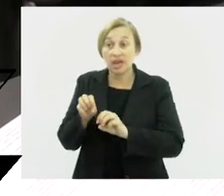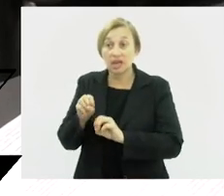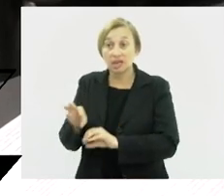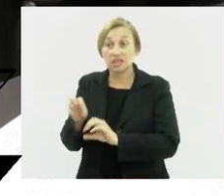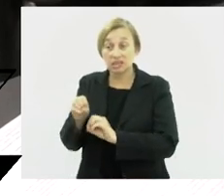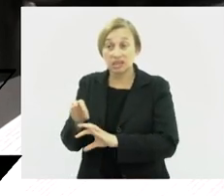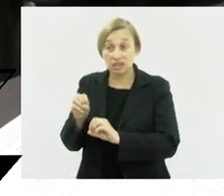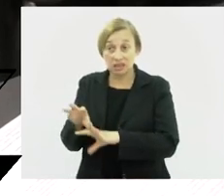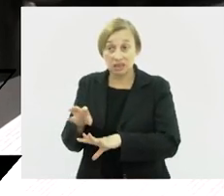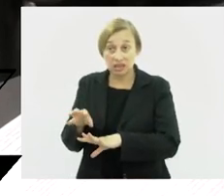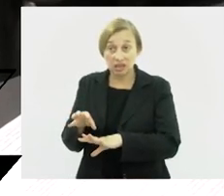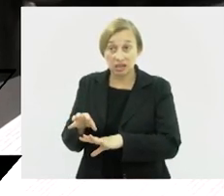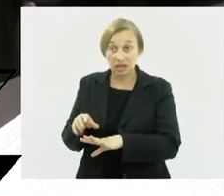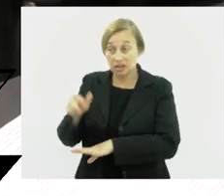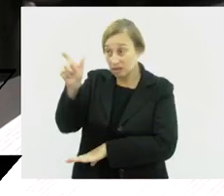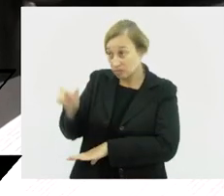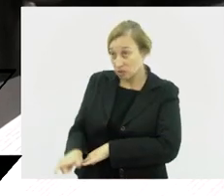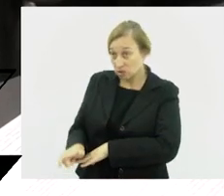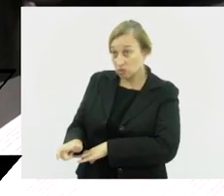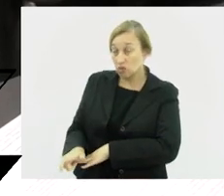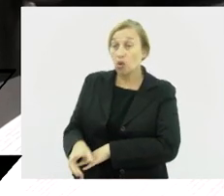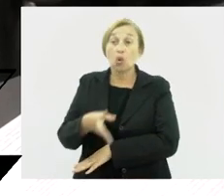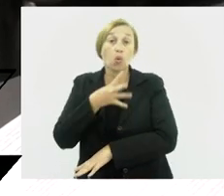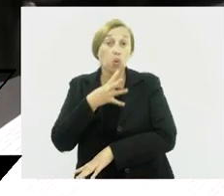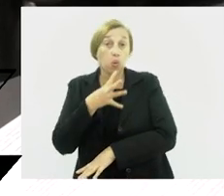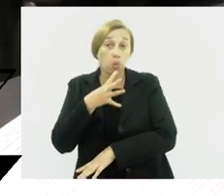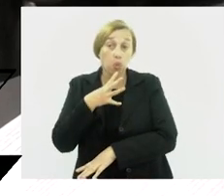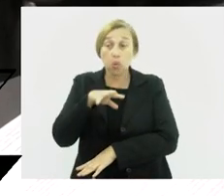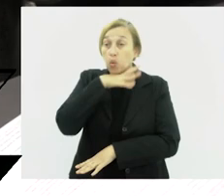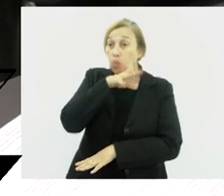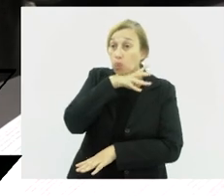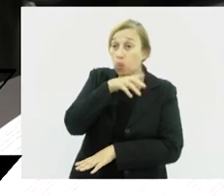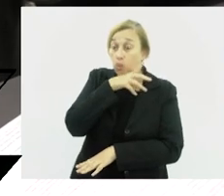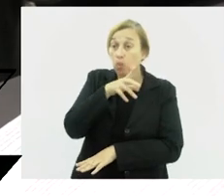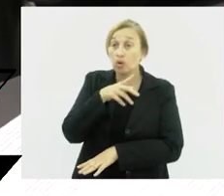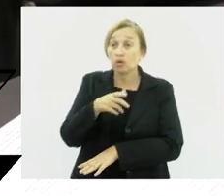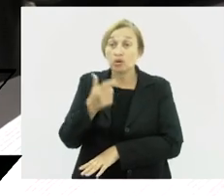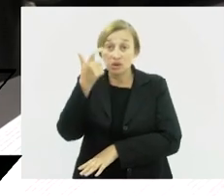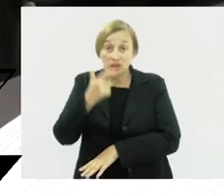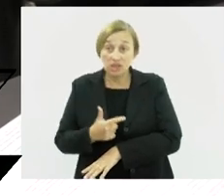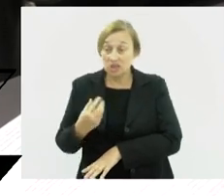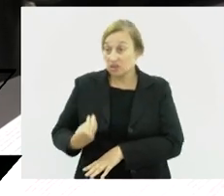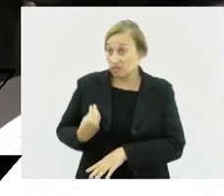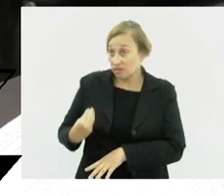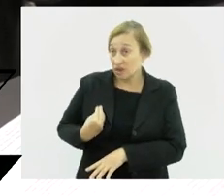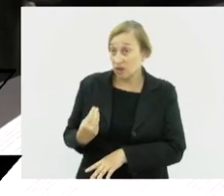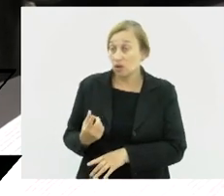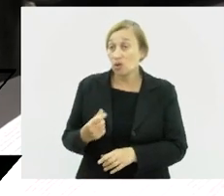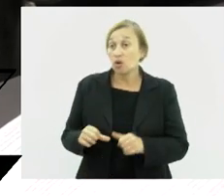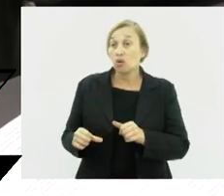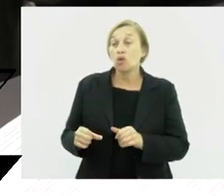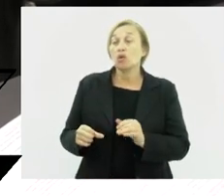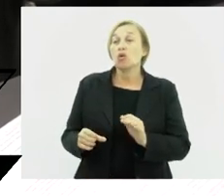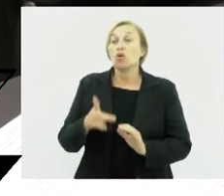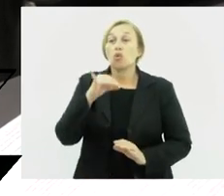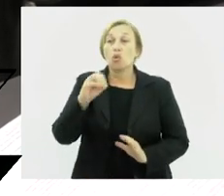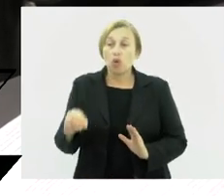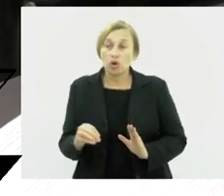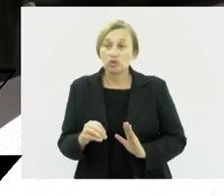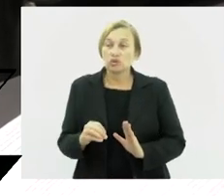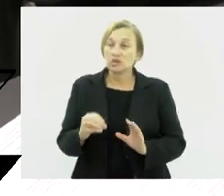já há precedentes judiciais que reconhecem os animais como seres sencientes. E o anteprojeto do nosso Código Civil